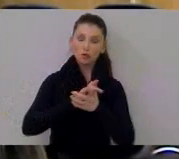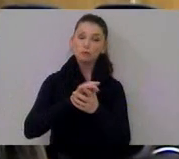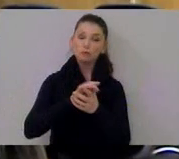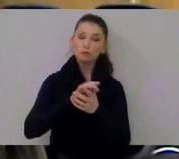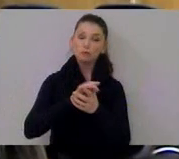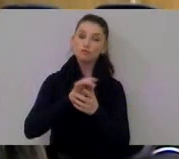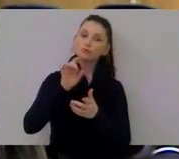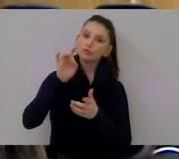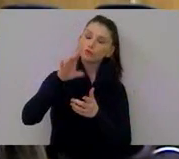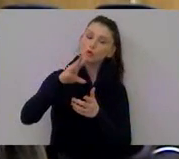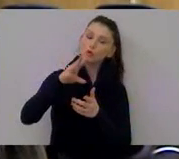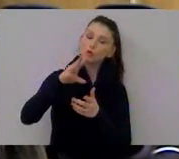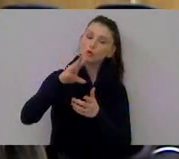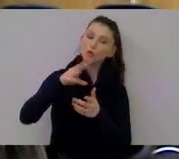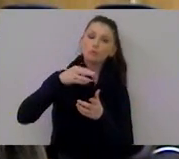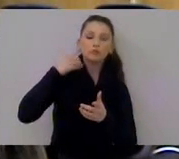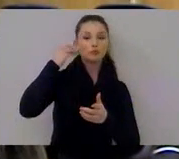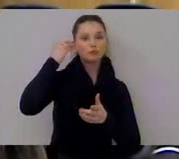experimental.